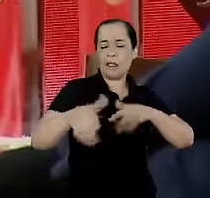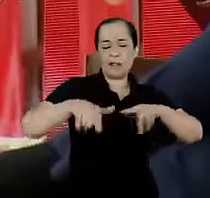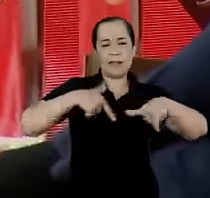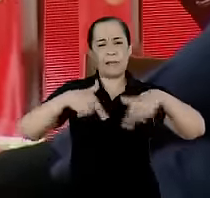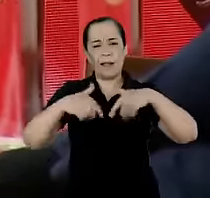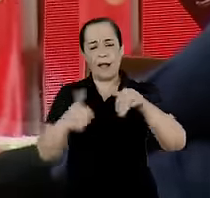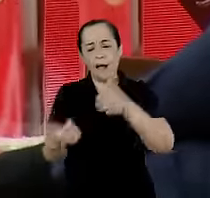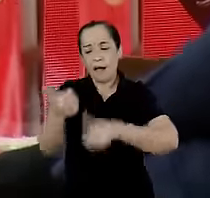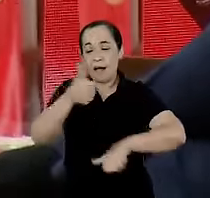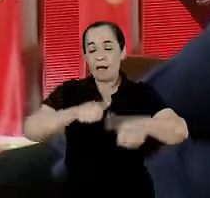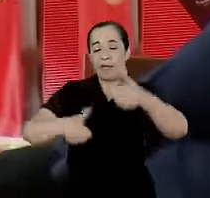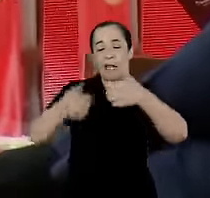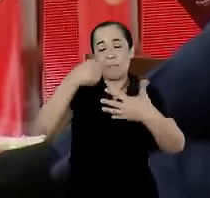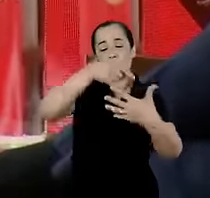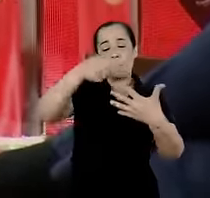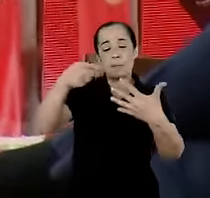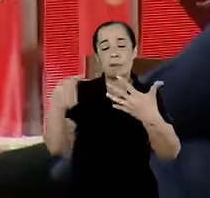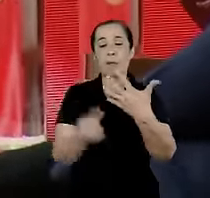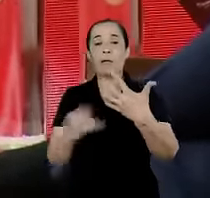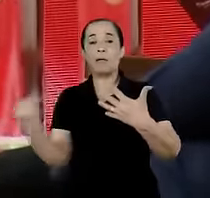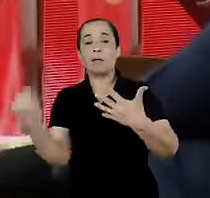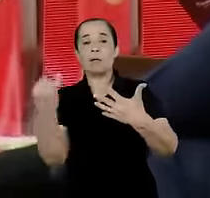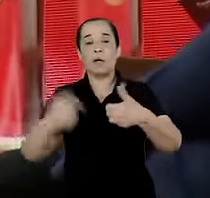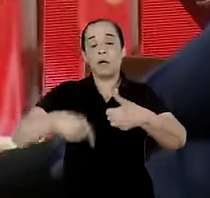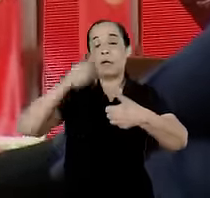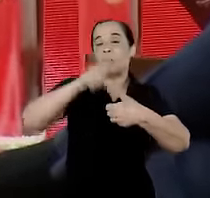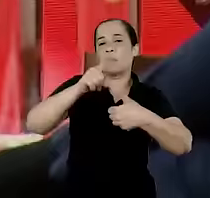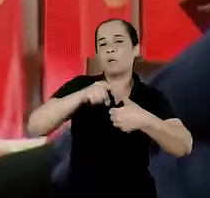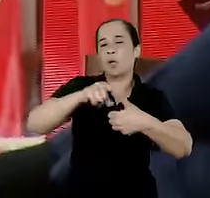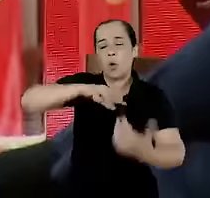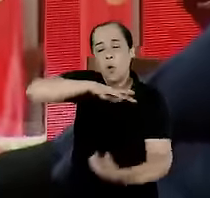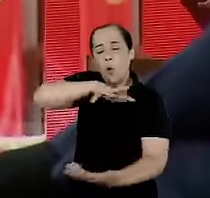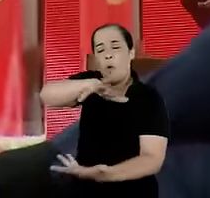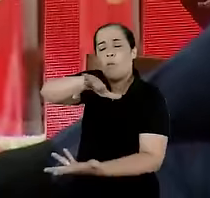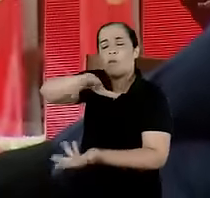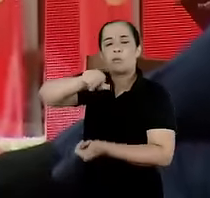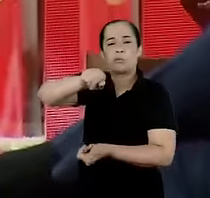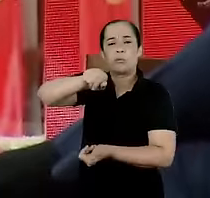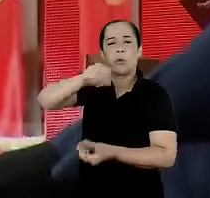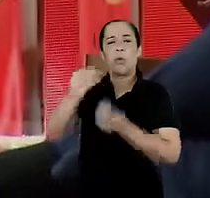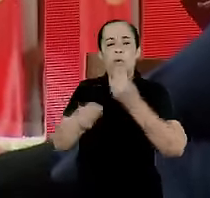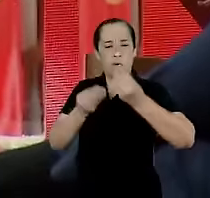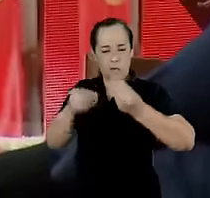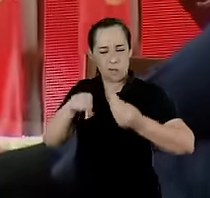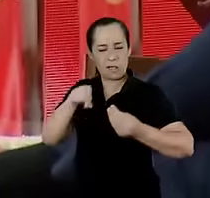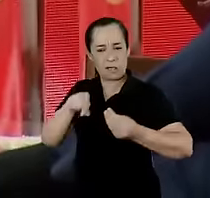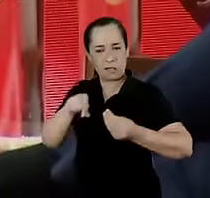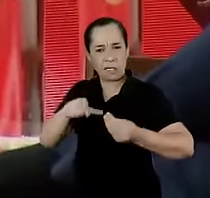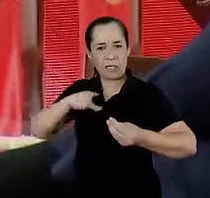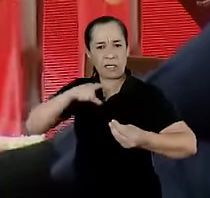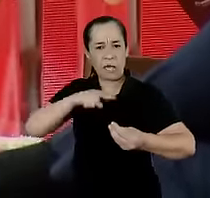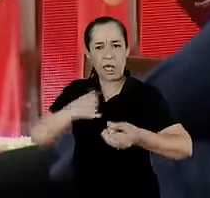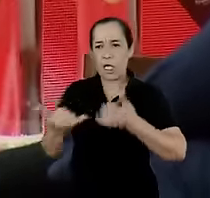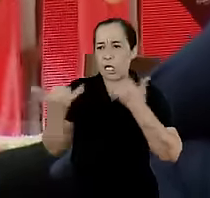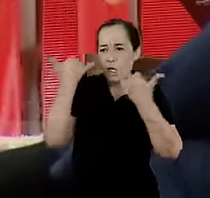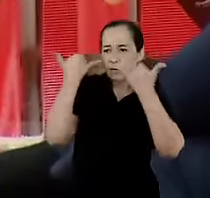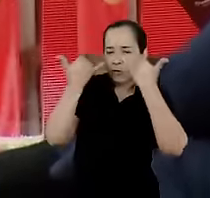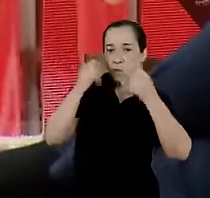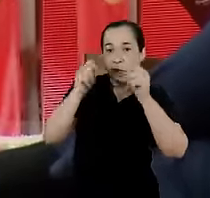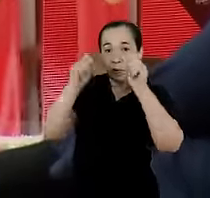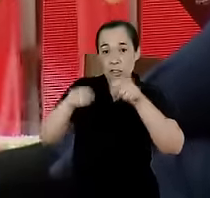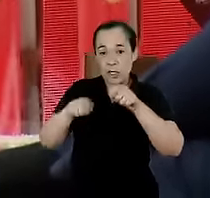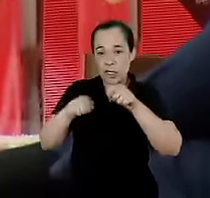importantes Primeiro qual é o desenrolar do cenário Global Será que a gente de fato vai ter dados corroborando uma desaceleração da economia